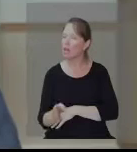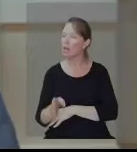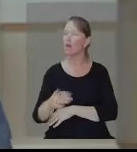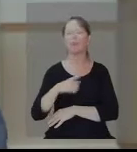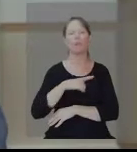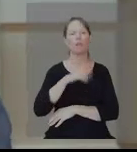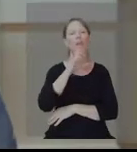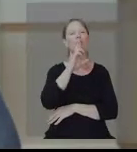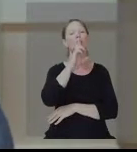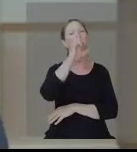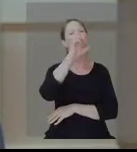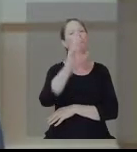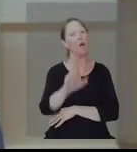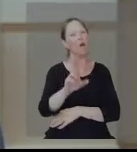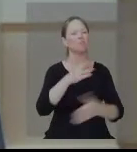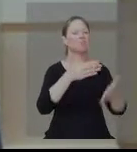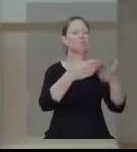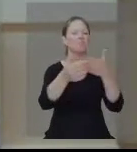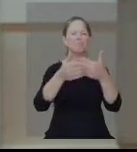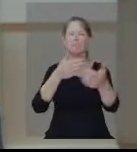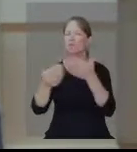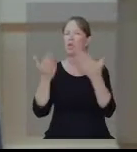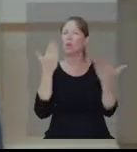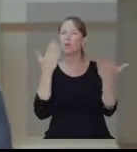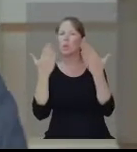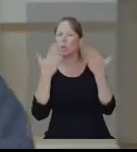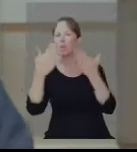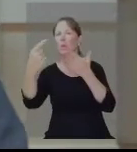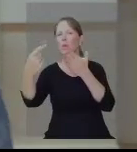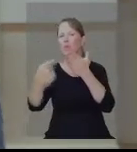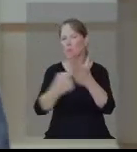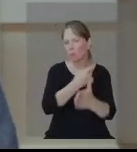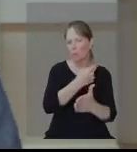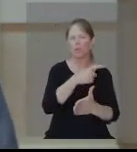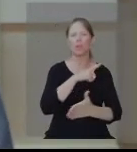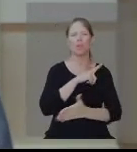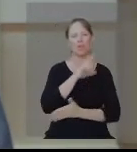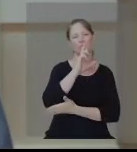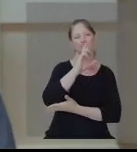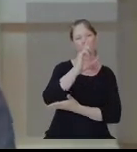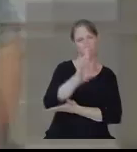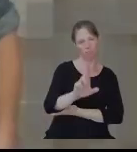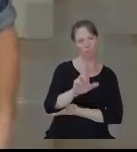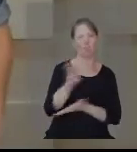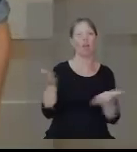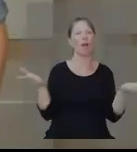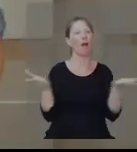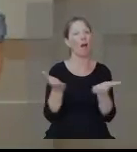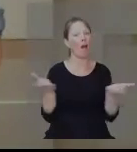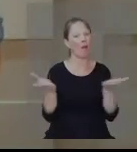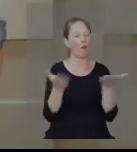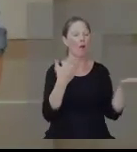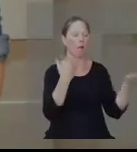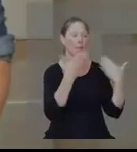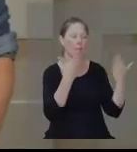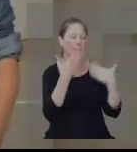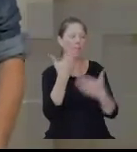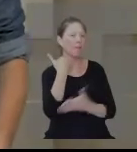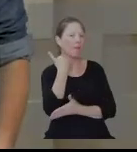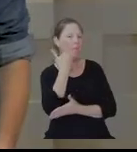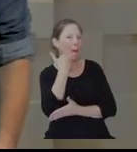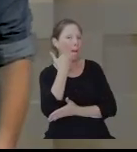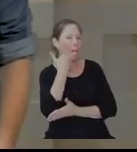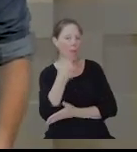sextas-feiras, em que ele responde as dúvidas dos ouvintes de qualquer lugar do Brasil e do mundo que interage conosco. E você vai conferir agora um